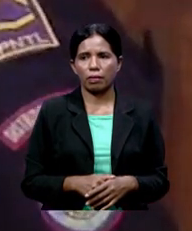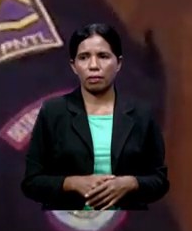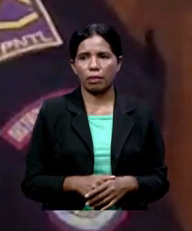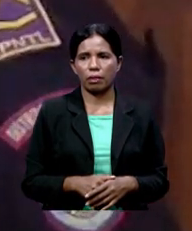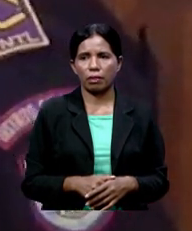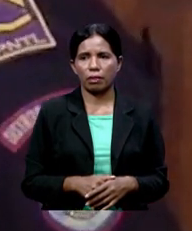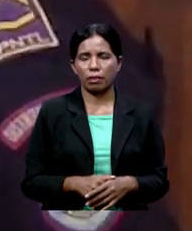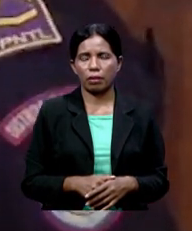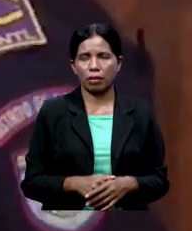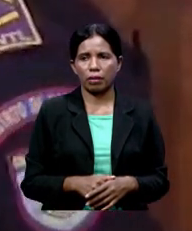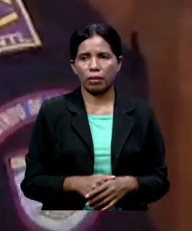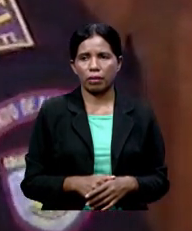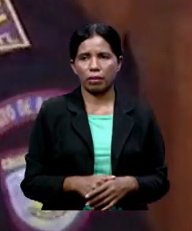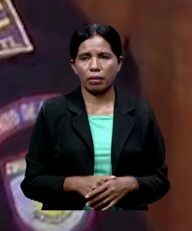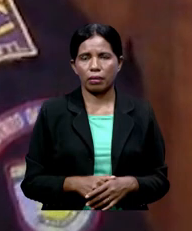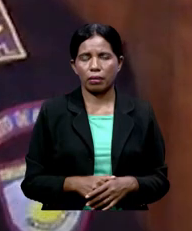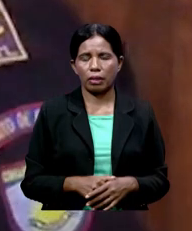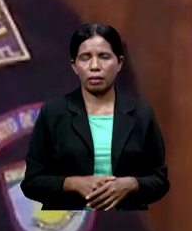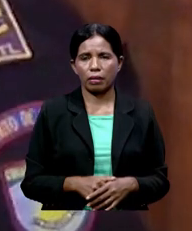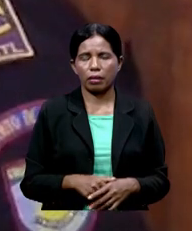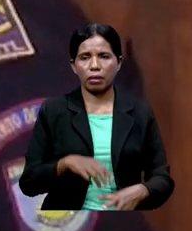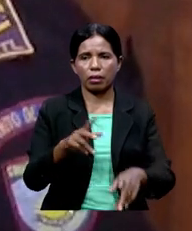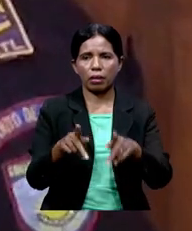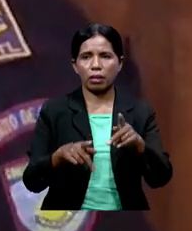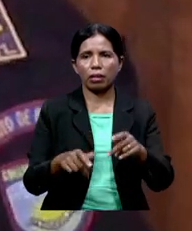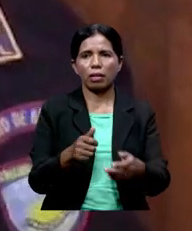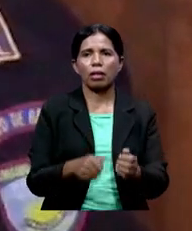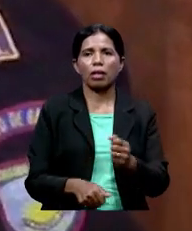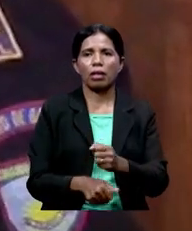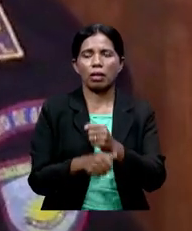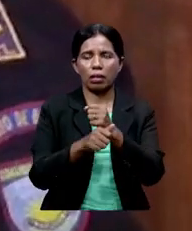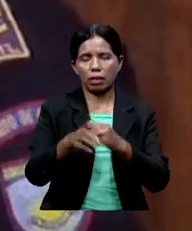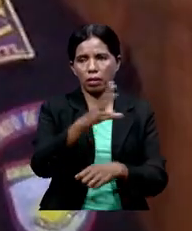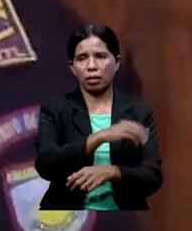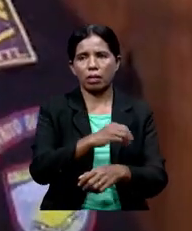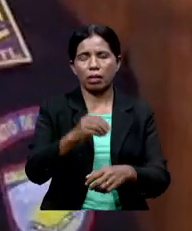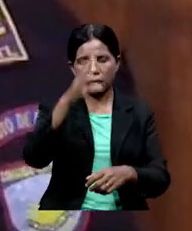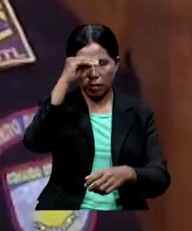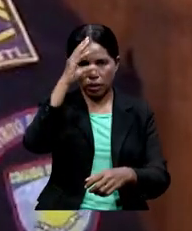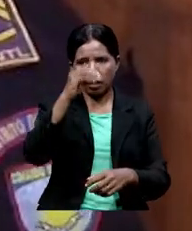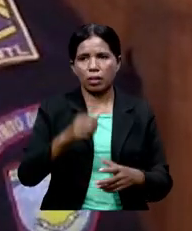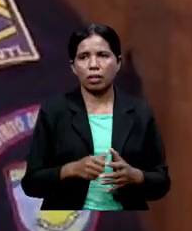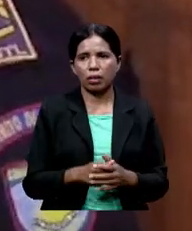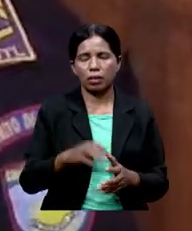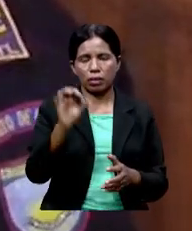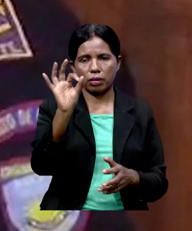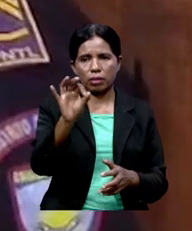Ini tenemos de proceso laboral de la mae nos haremos garigo responsabilidad laboral que nos sida sida hija sida pronto para ver esa inanida y autor ma minoridade ka o vítima ma minoridade vítima la minoridade autor vítima la oan a bebe e ida ma ni inan ma minoridade indianos ida ma ni Mana nama dia di